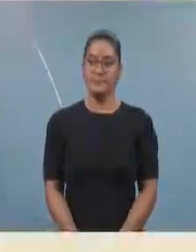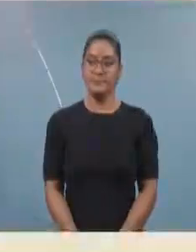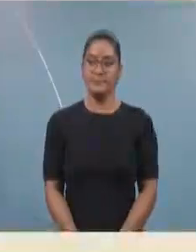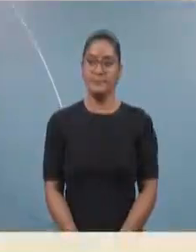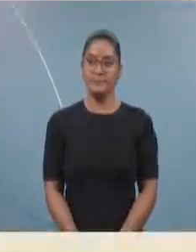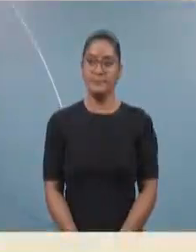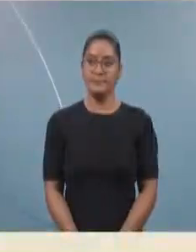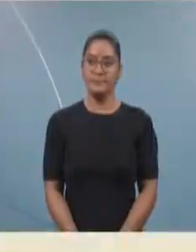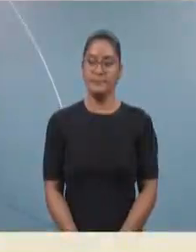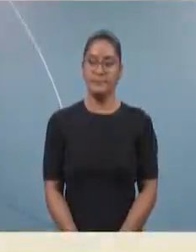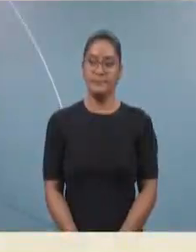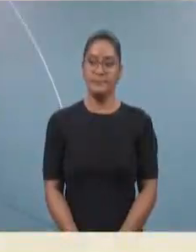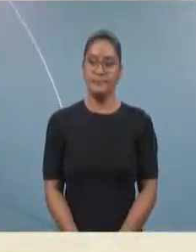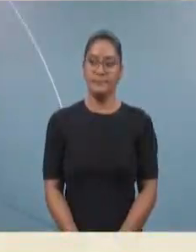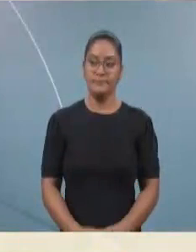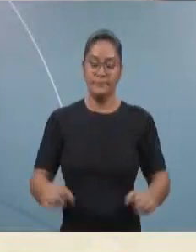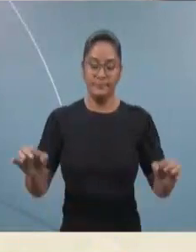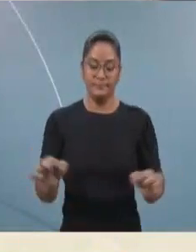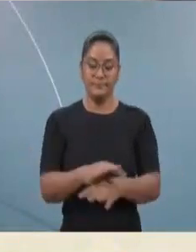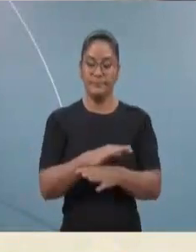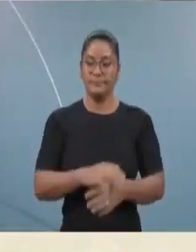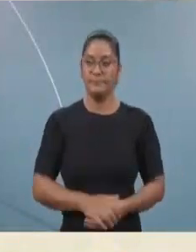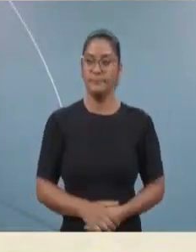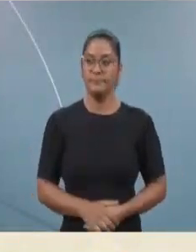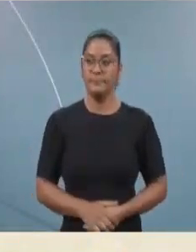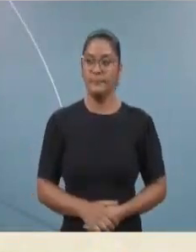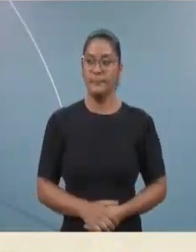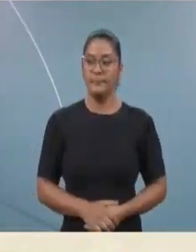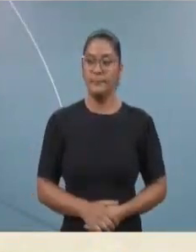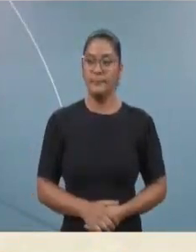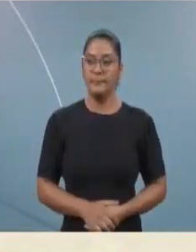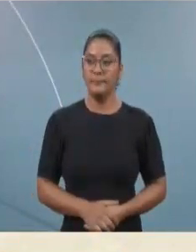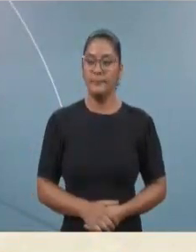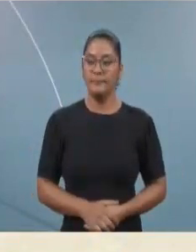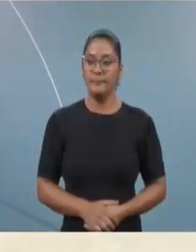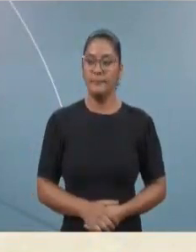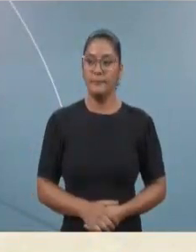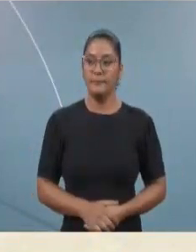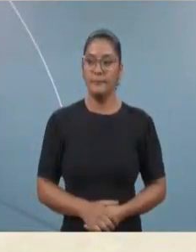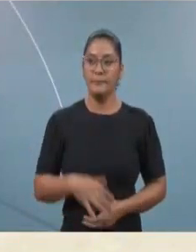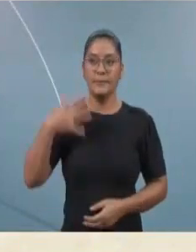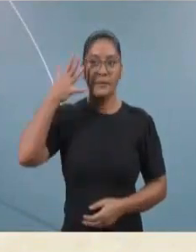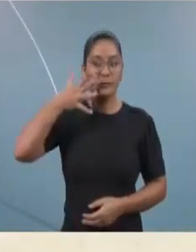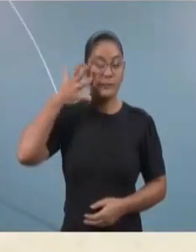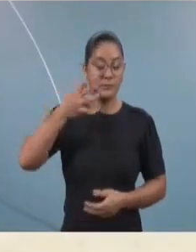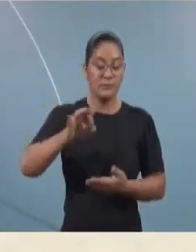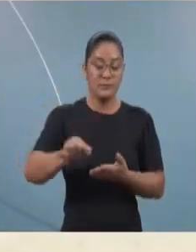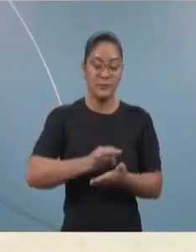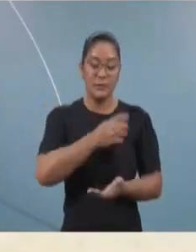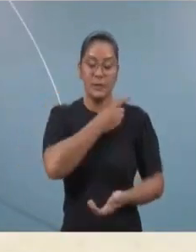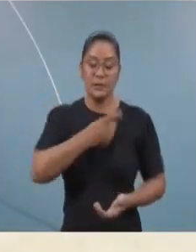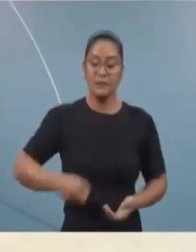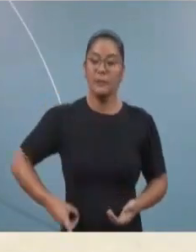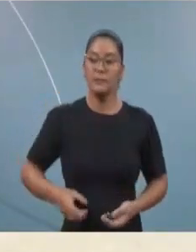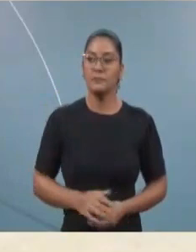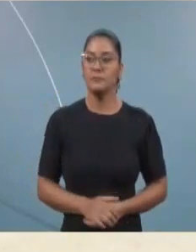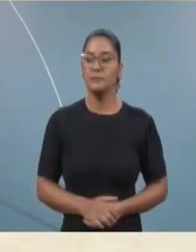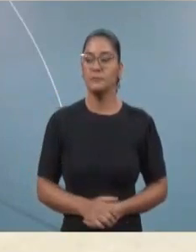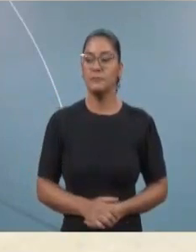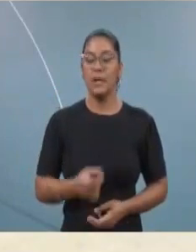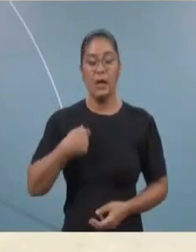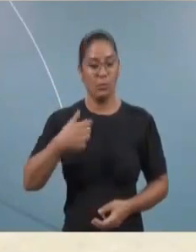obrigado encerrado o horário dos dos oradores escritos senhores deputados eu